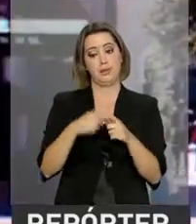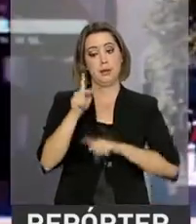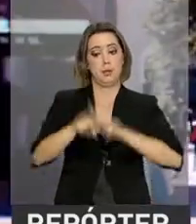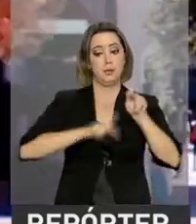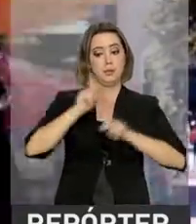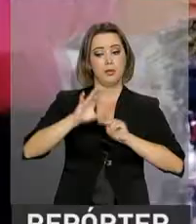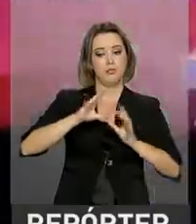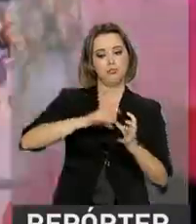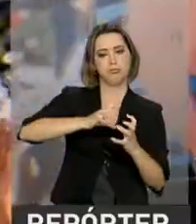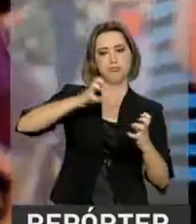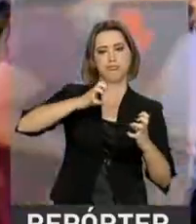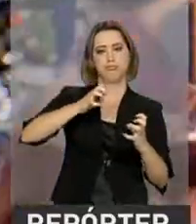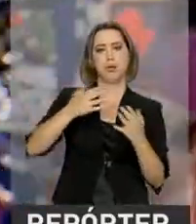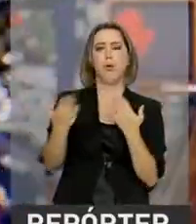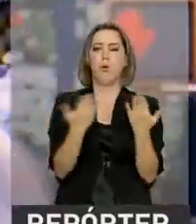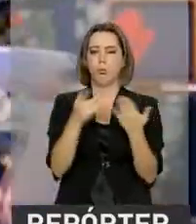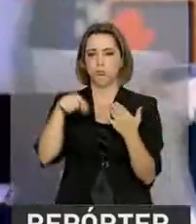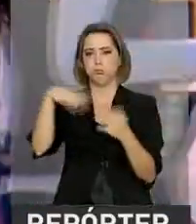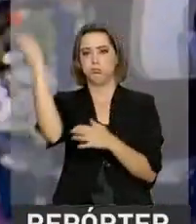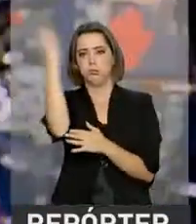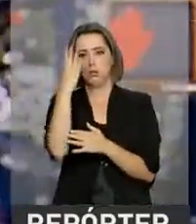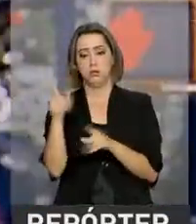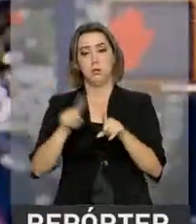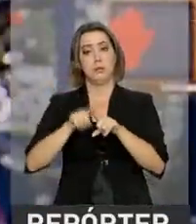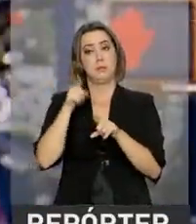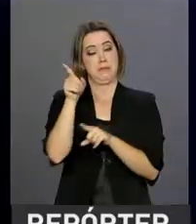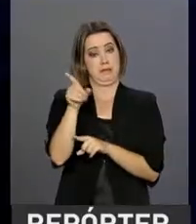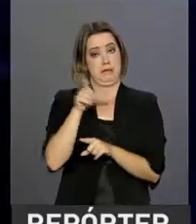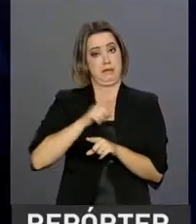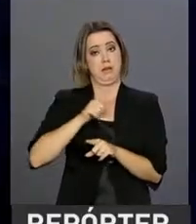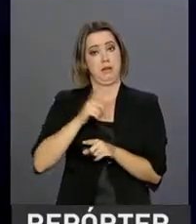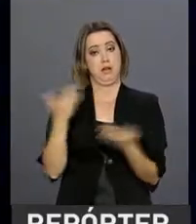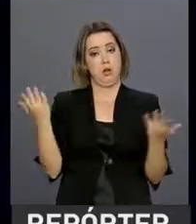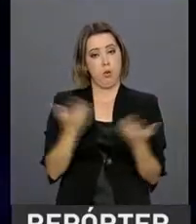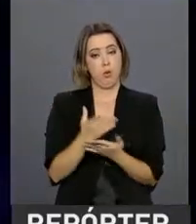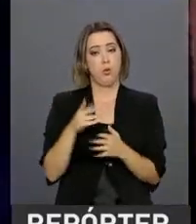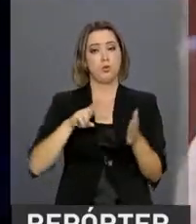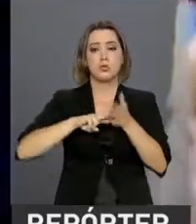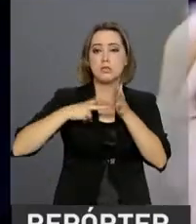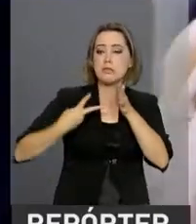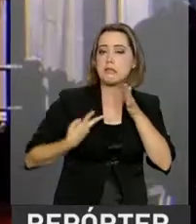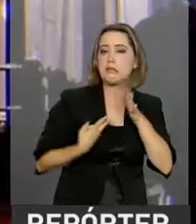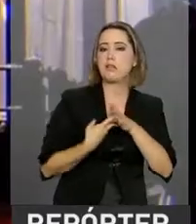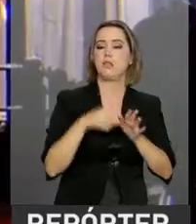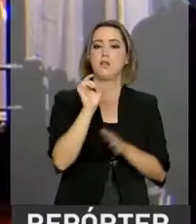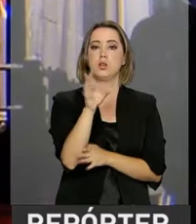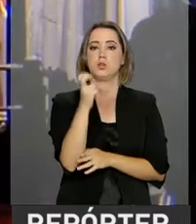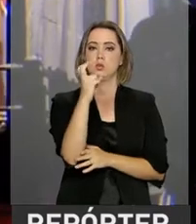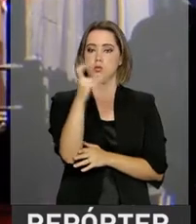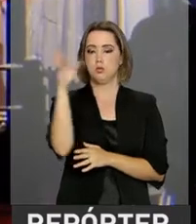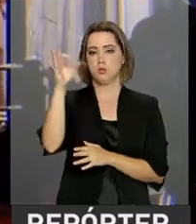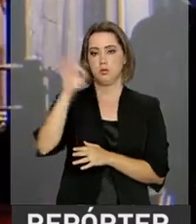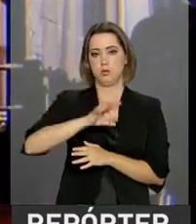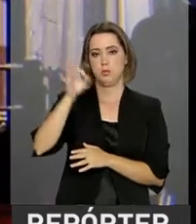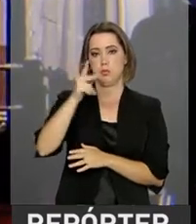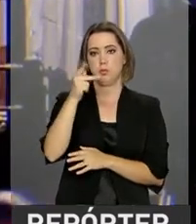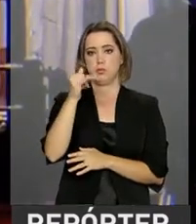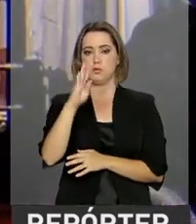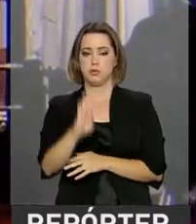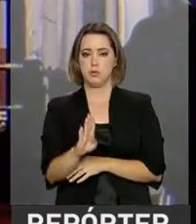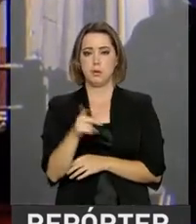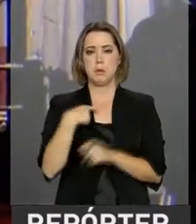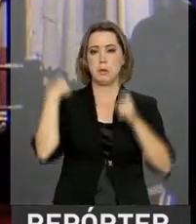com o nosso, mas a Seguridade Social nos Estados Unidos ocupa hoje em dia apenas 5% do PIB e